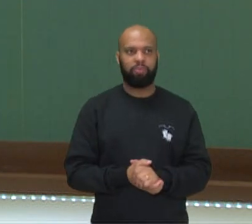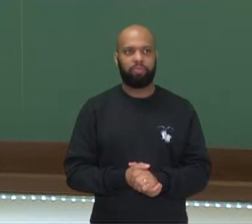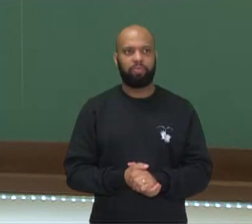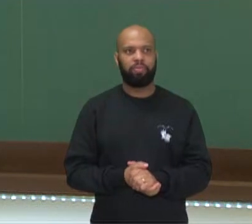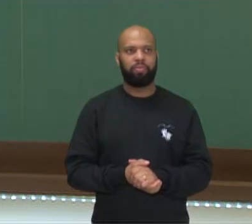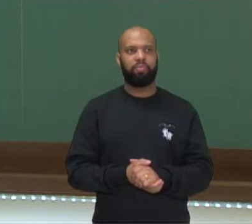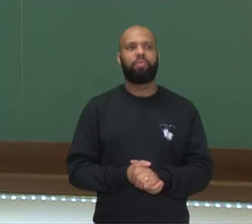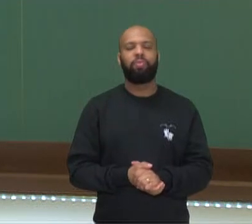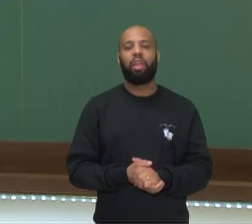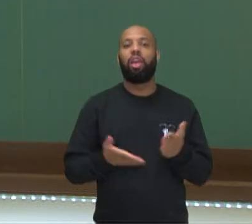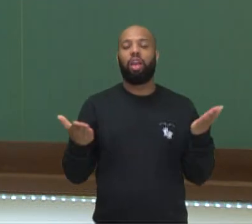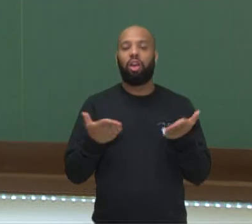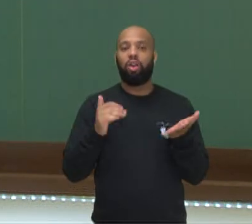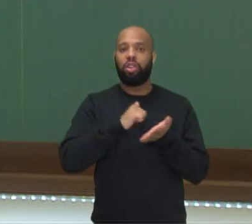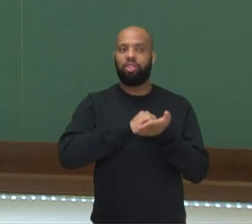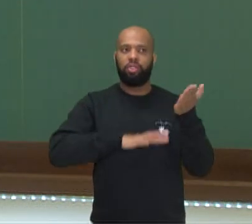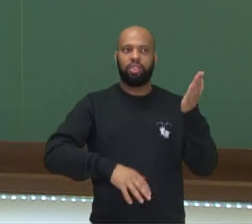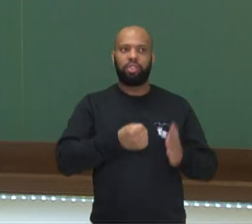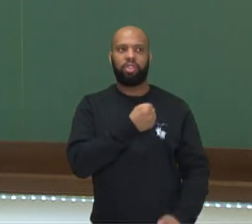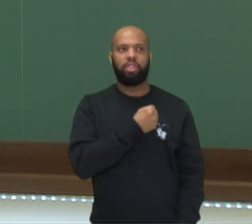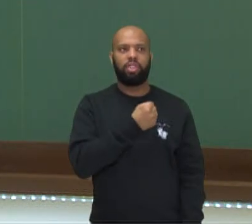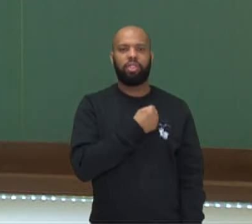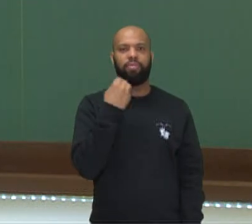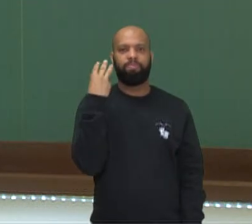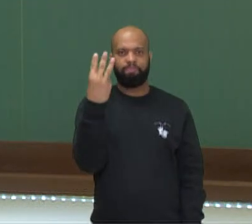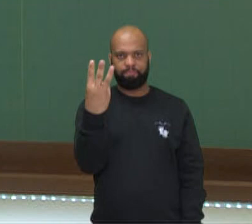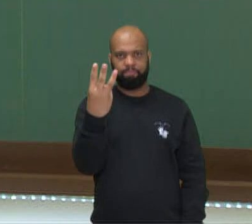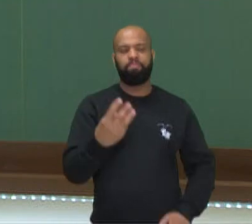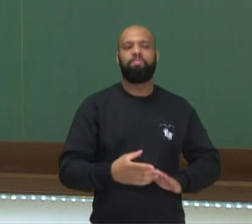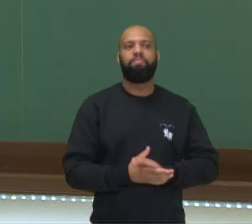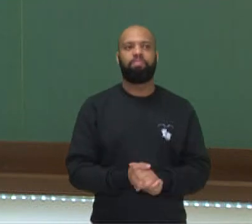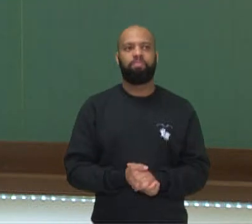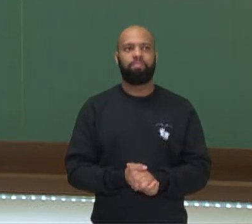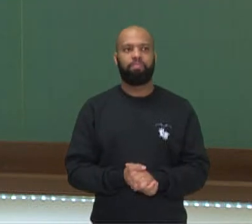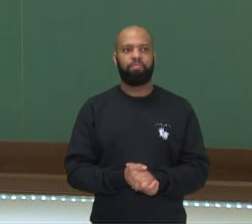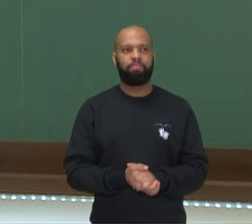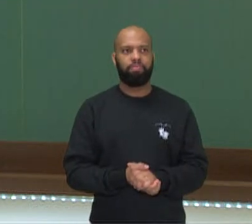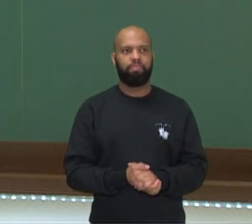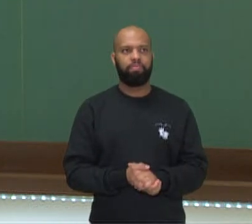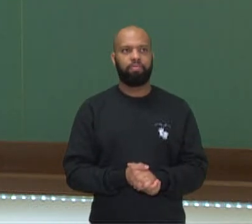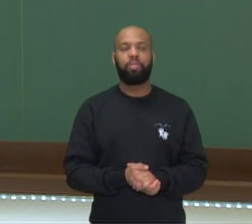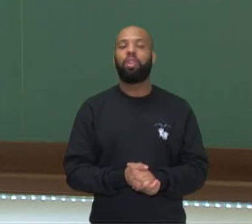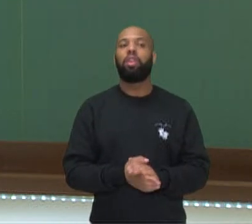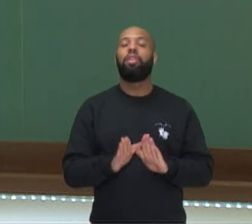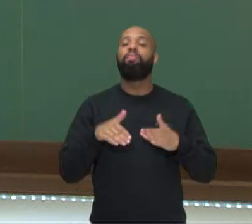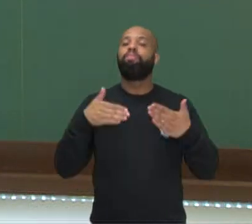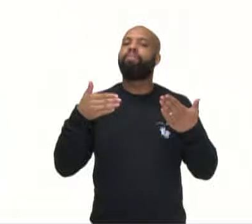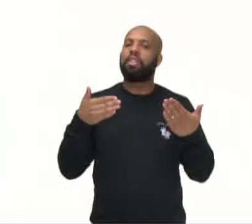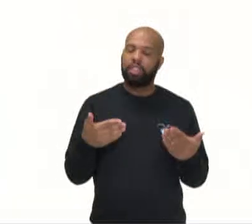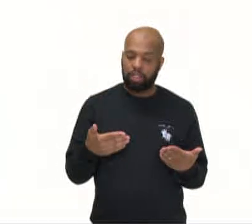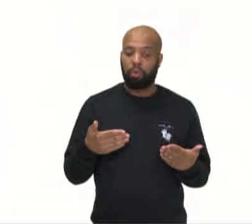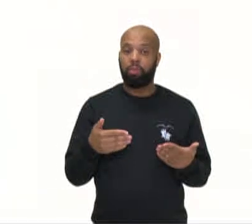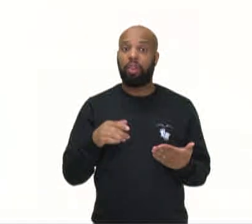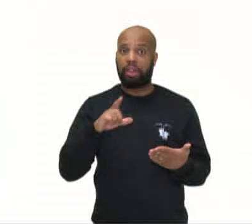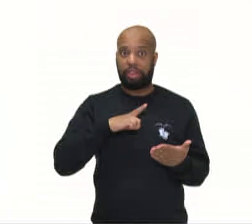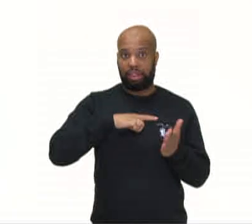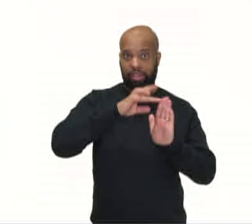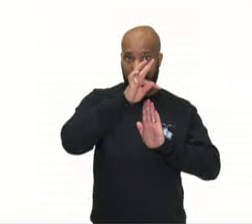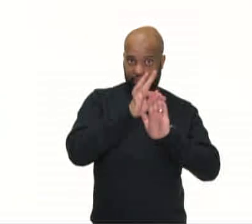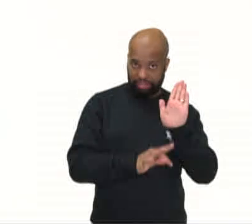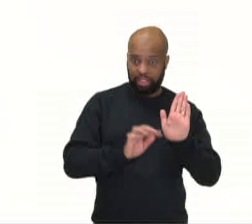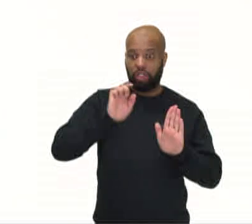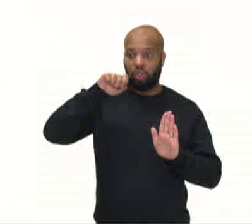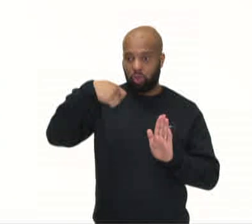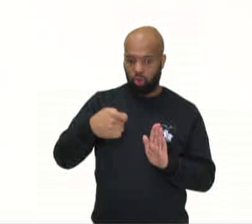tá? E a gente já vai passar para a nossa atividade 3. Então, apesar da matéria